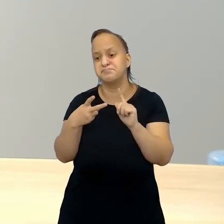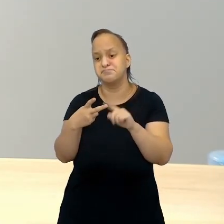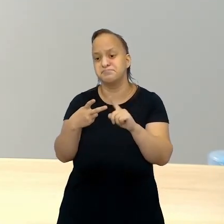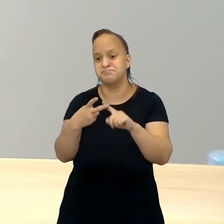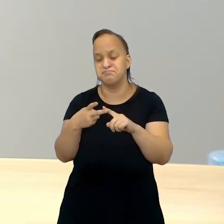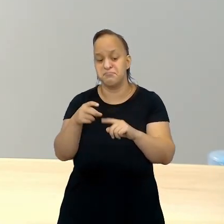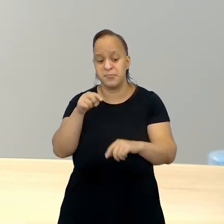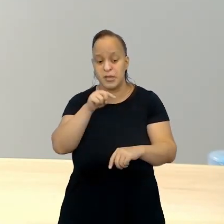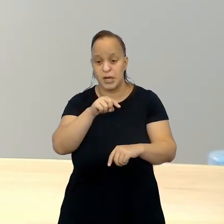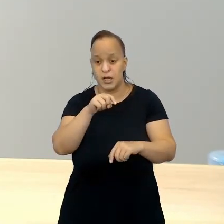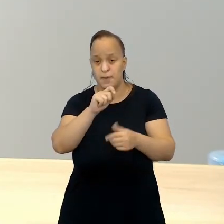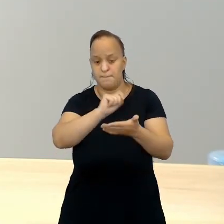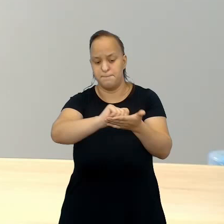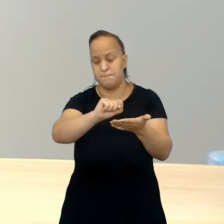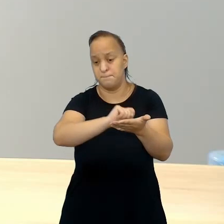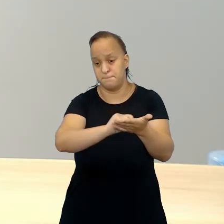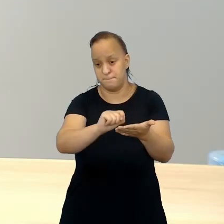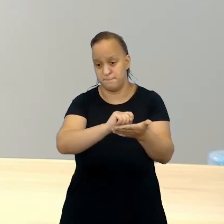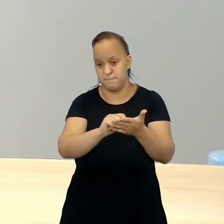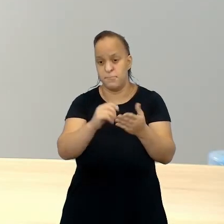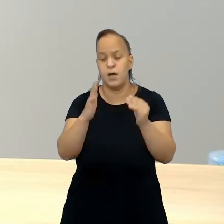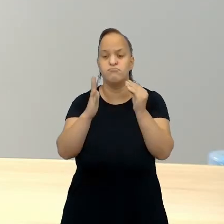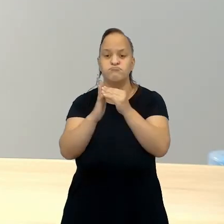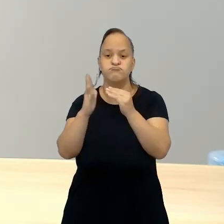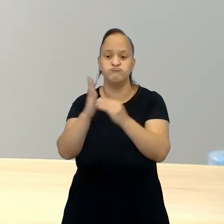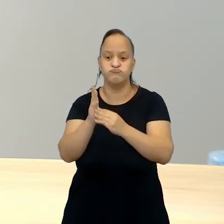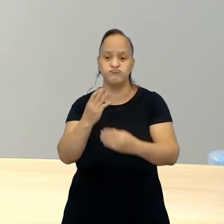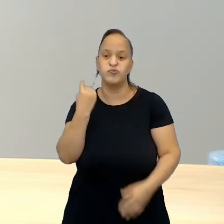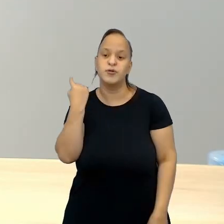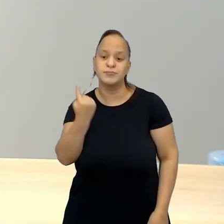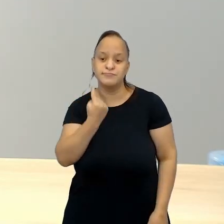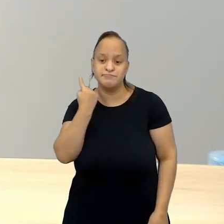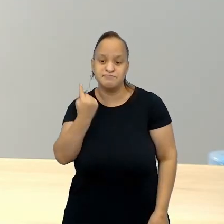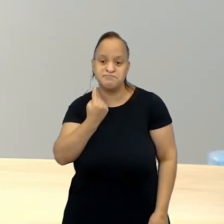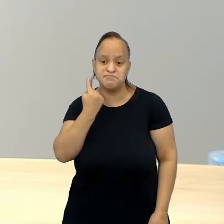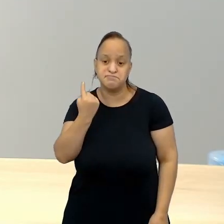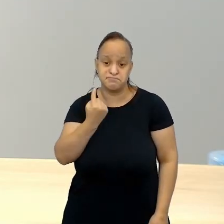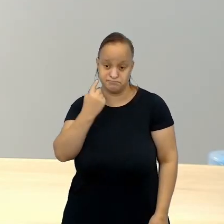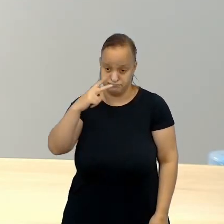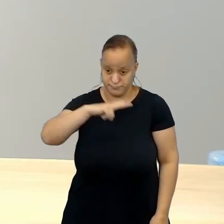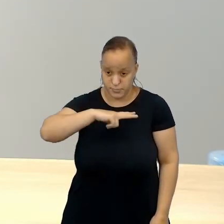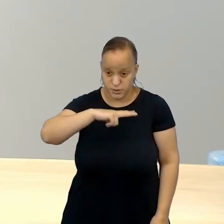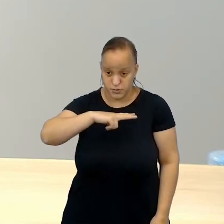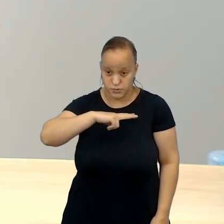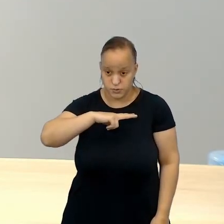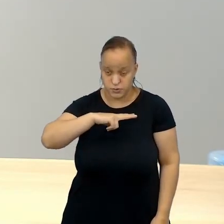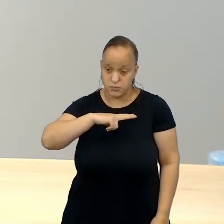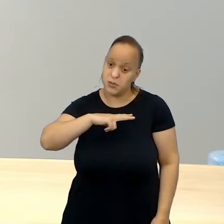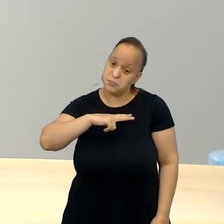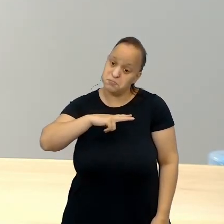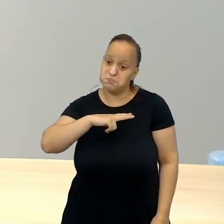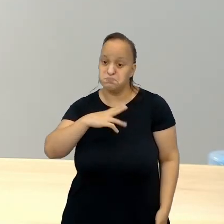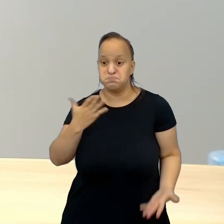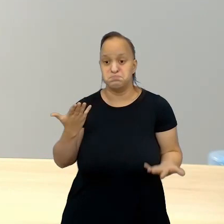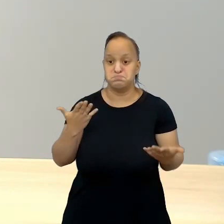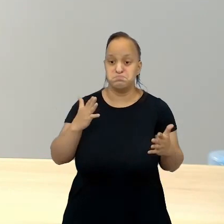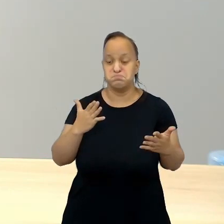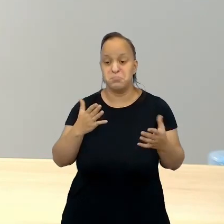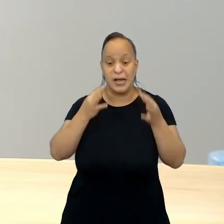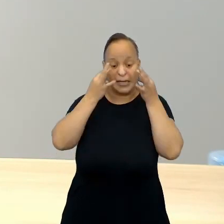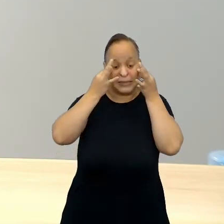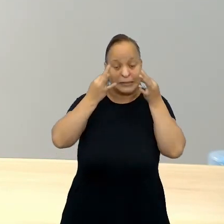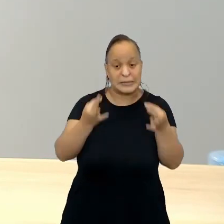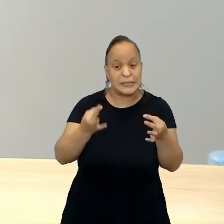essa metodologia individual, ela é importante porque ela vai exigir atenção para a experiência que você